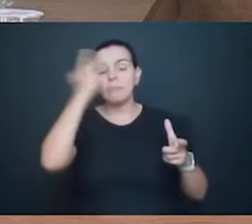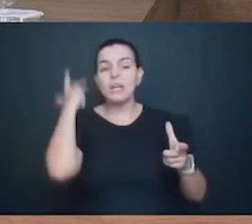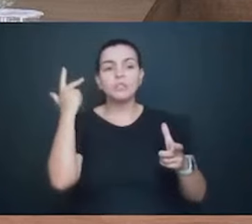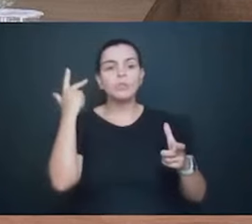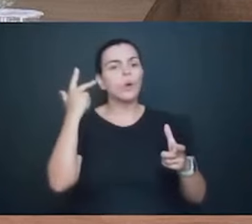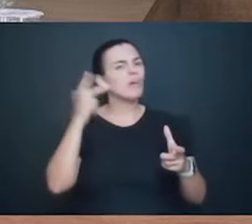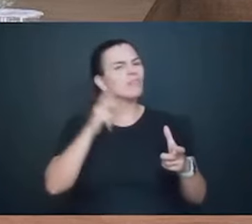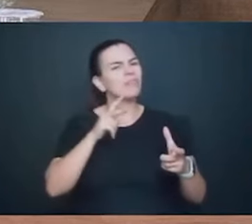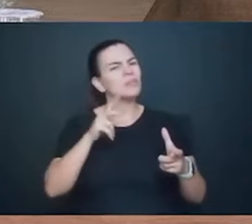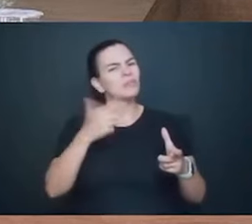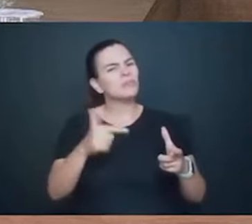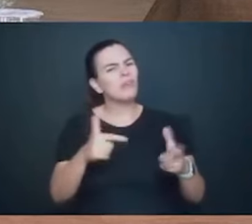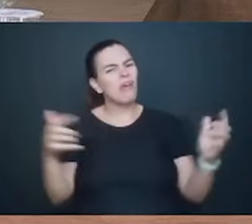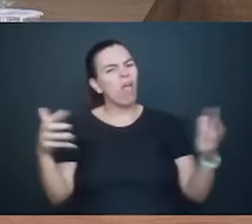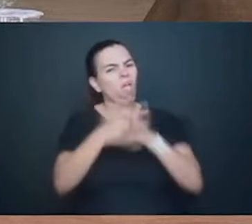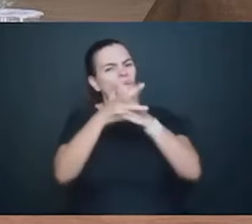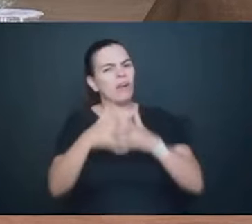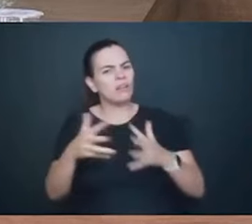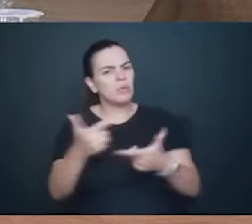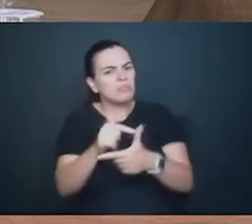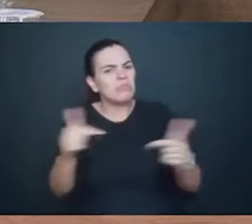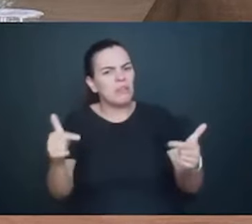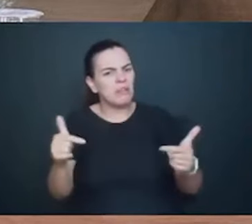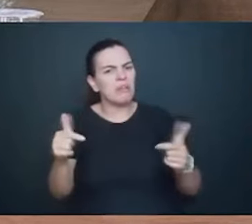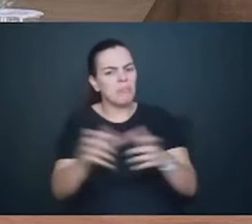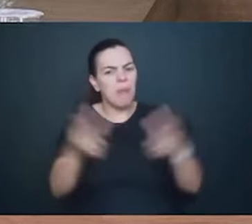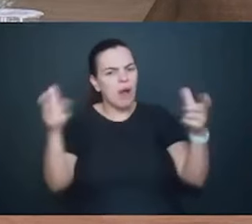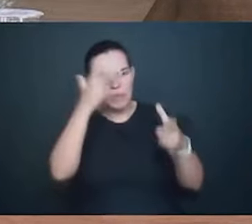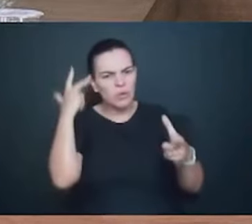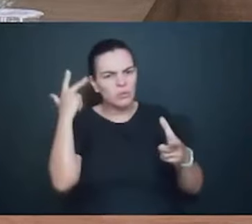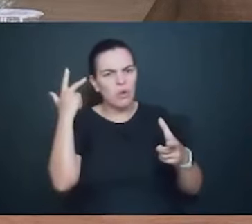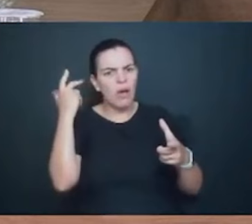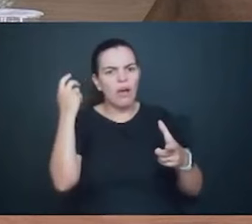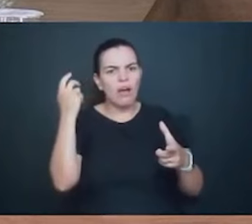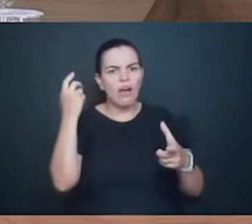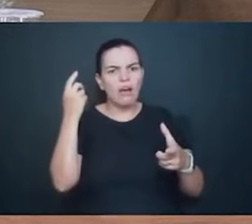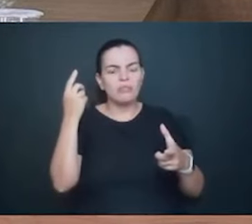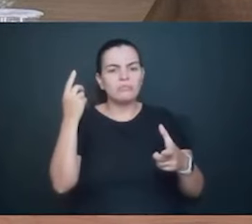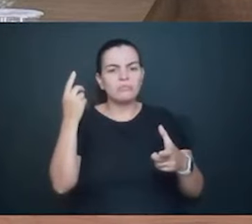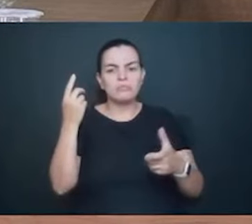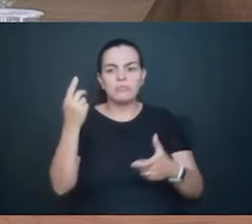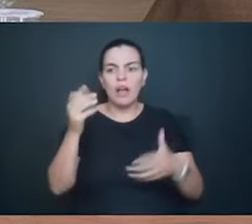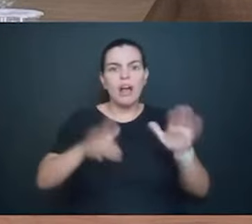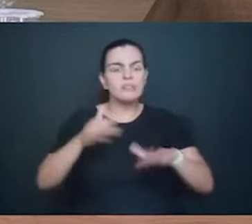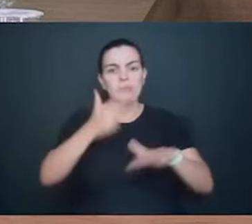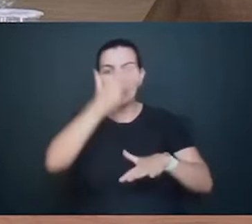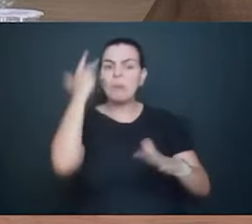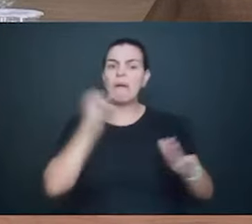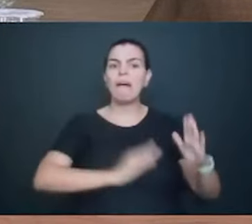envolvida na confusão da Vila Capanema que levou a essas punições. São pessoas que sequer estavam no jogo e sequer estavam na